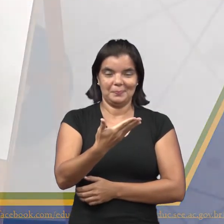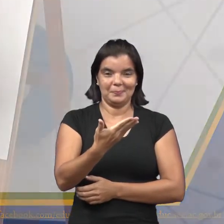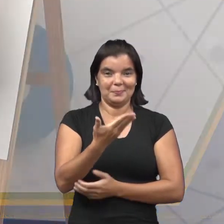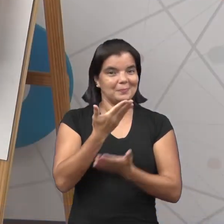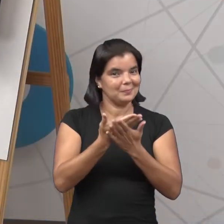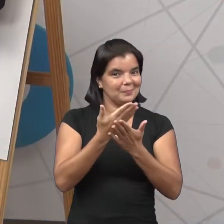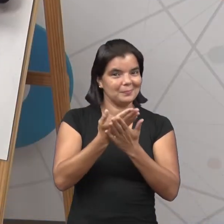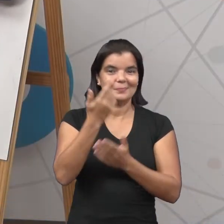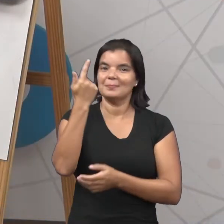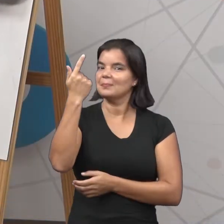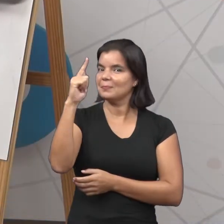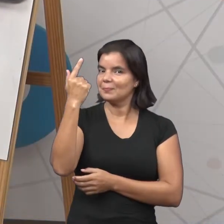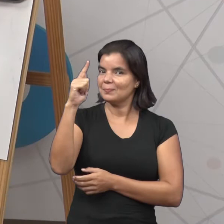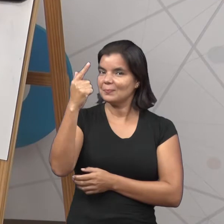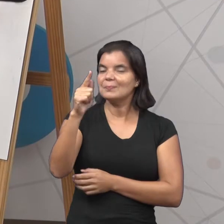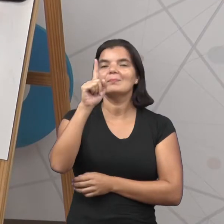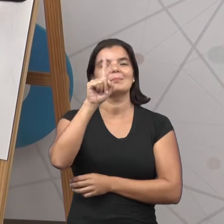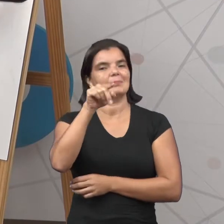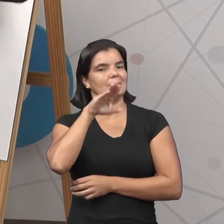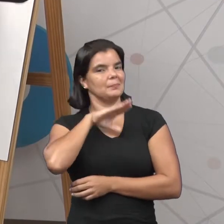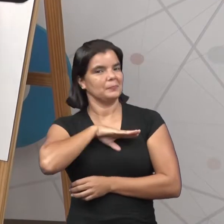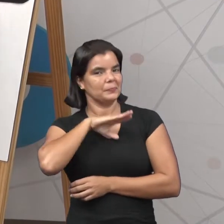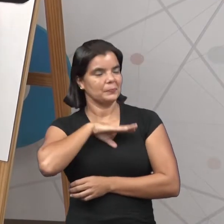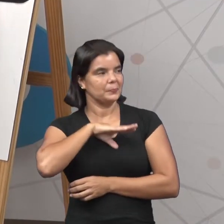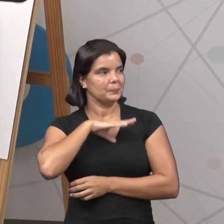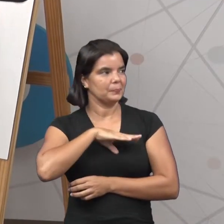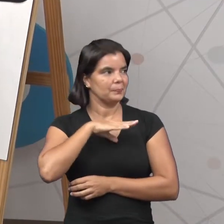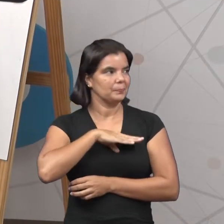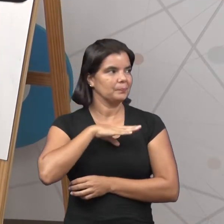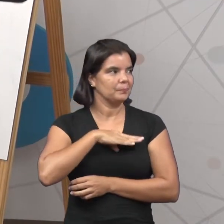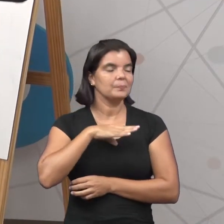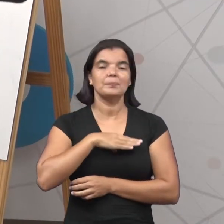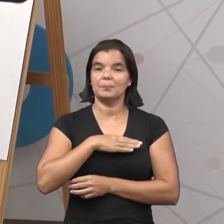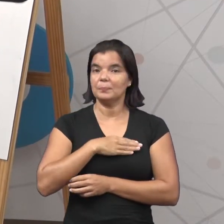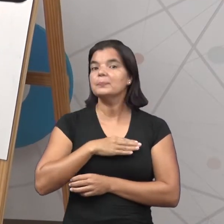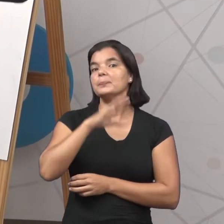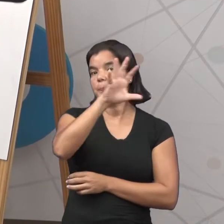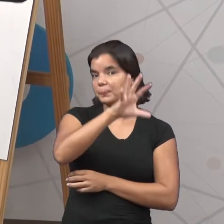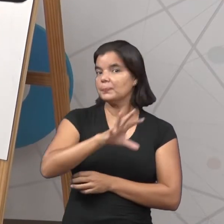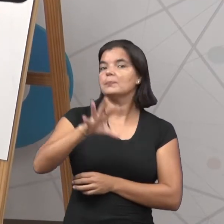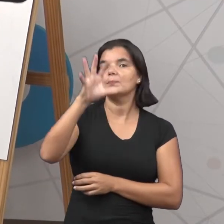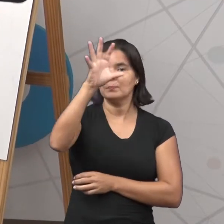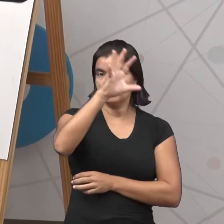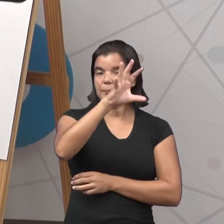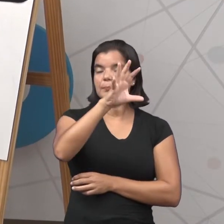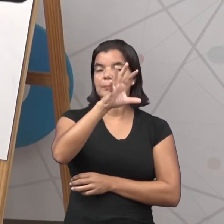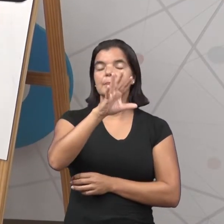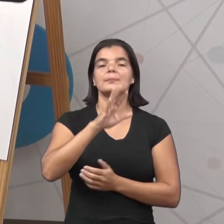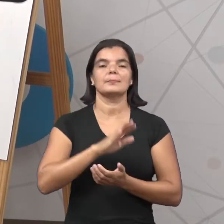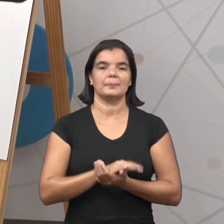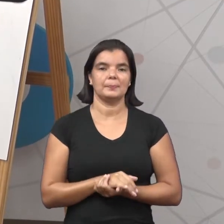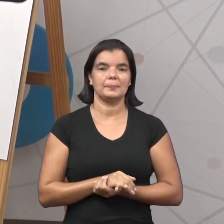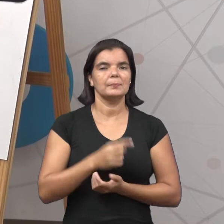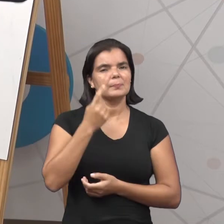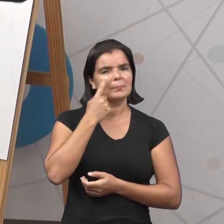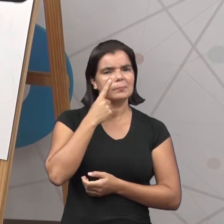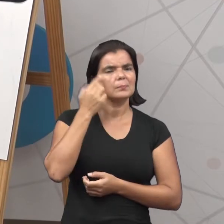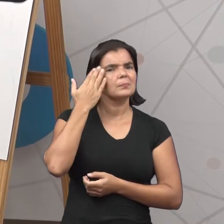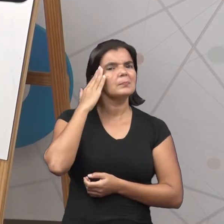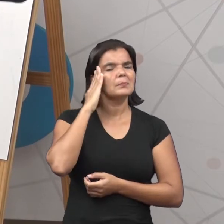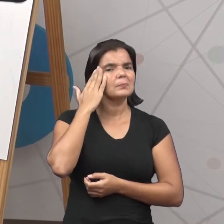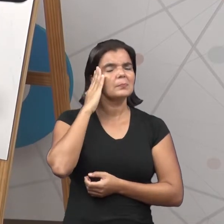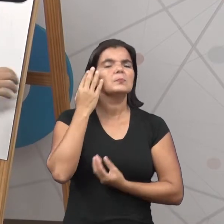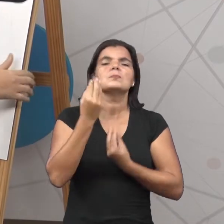geografia não, tá? É de português. Eu vou colocar o mapa do Brasil com as suas regiões aqui, para a gente poder